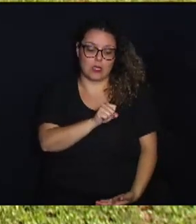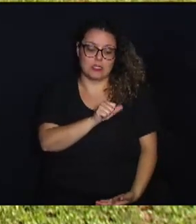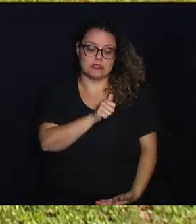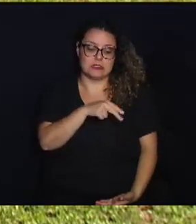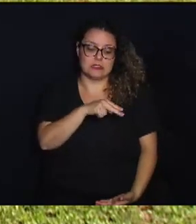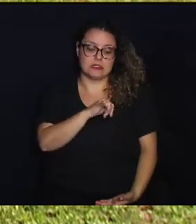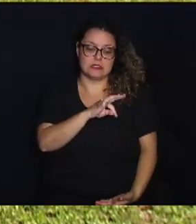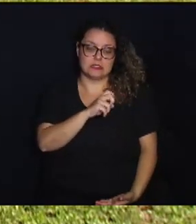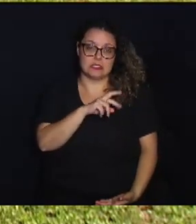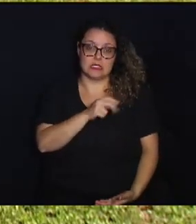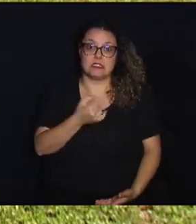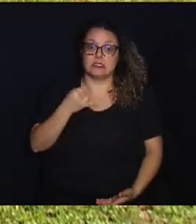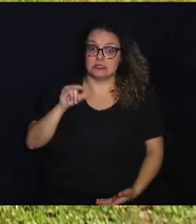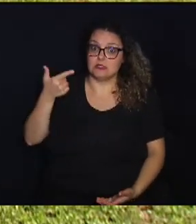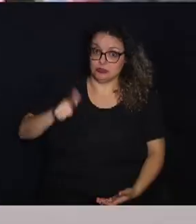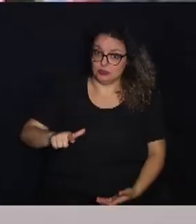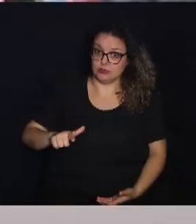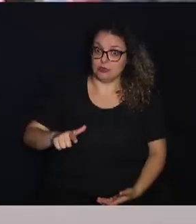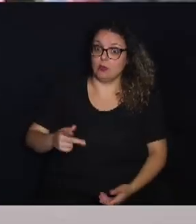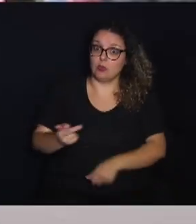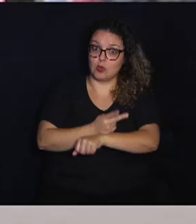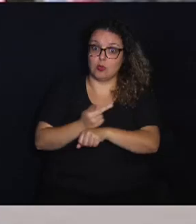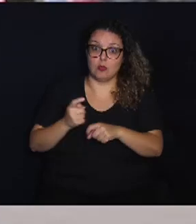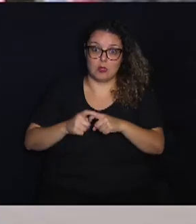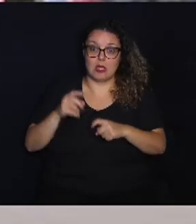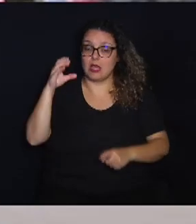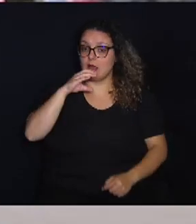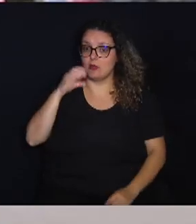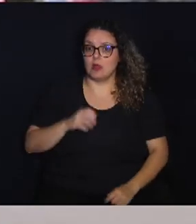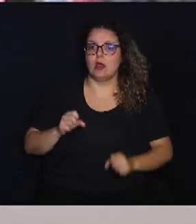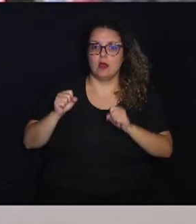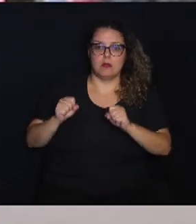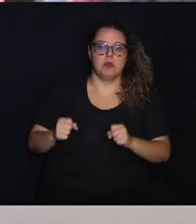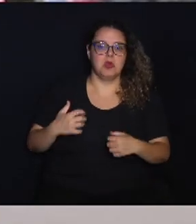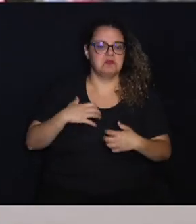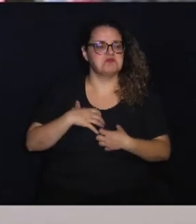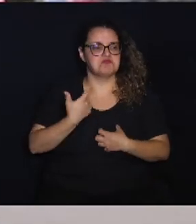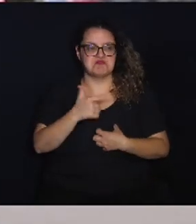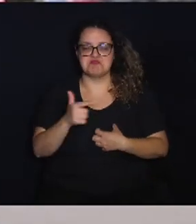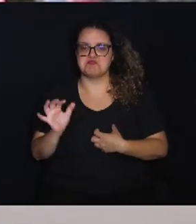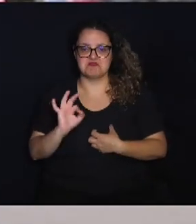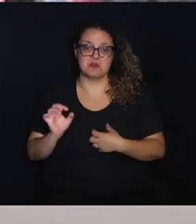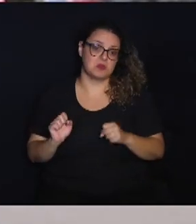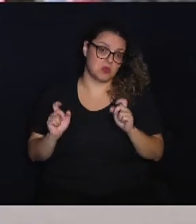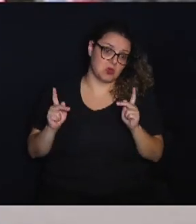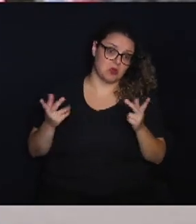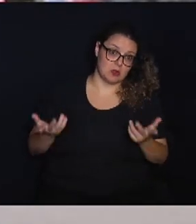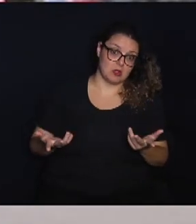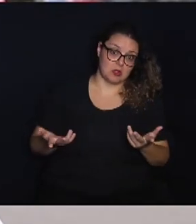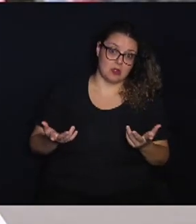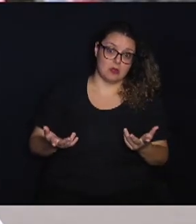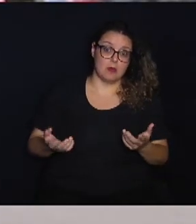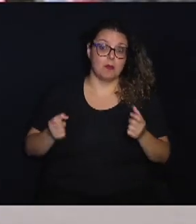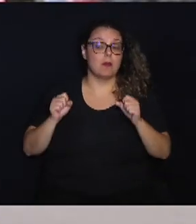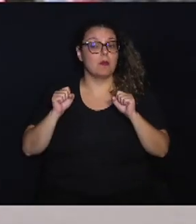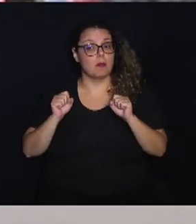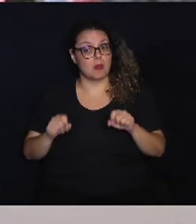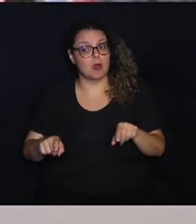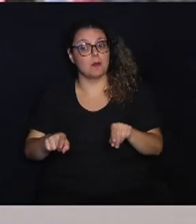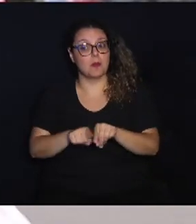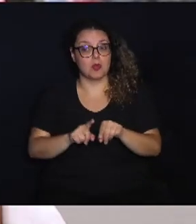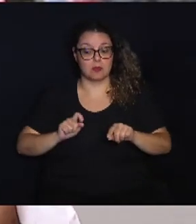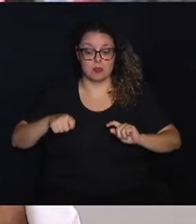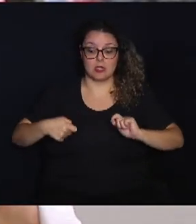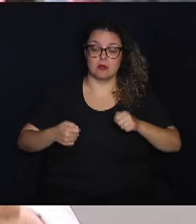um auxílio médico imediatamente. Ela pode ser assintomática e ok, mas ela pode dar sintomas